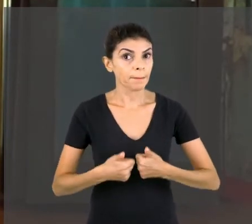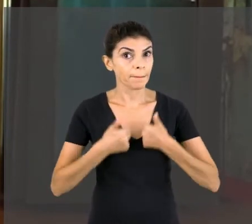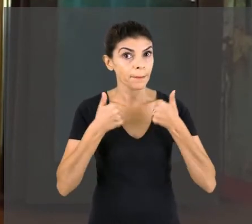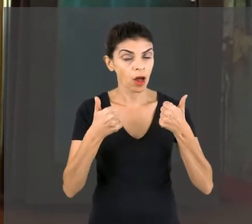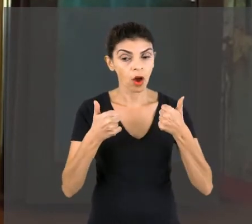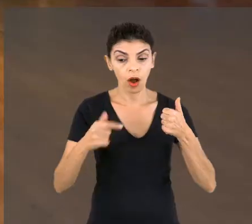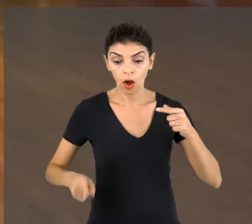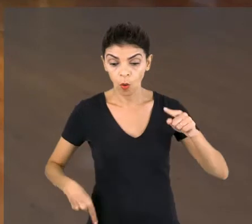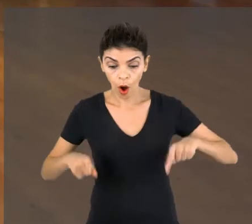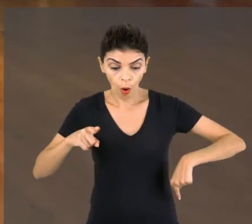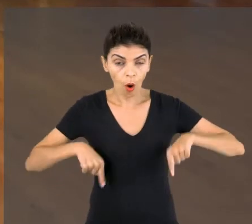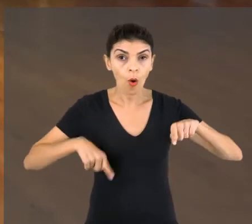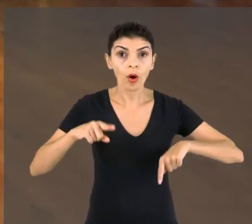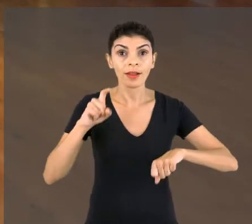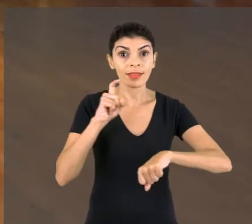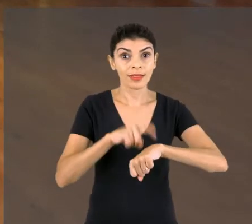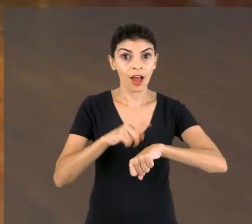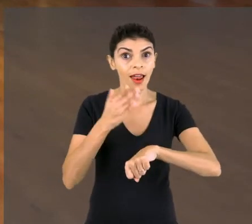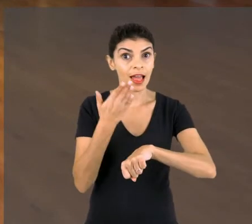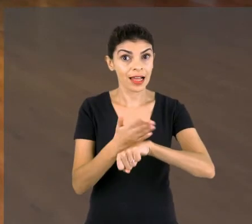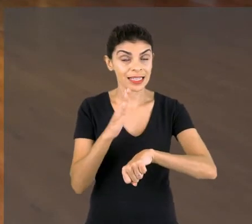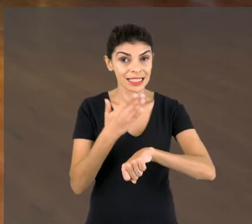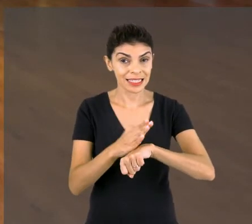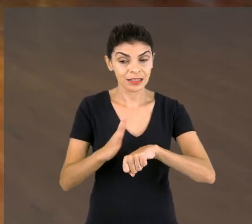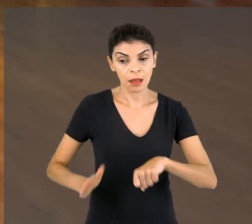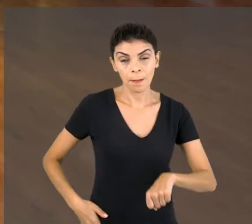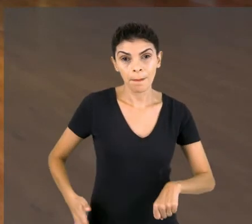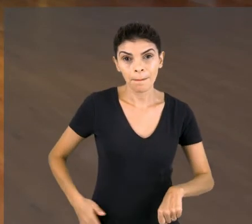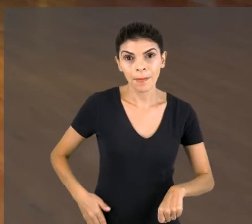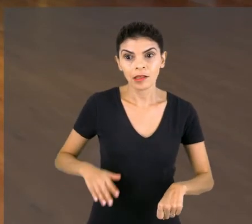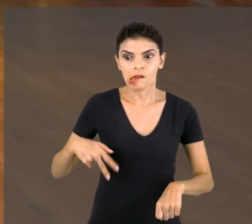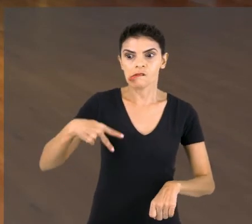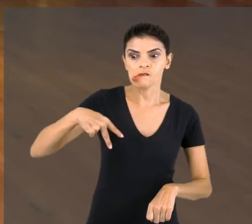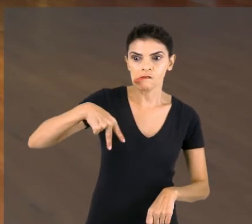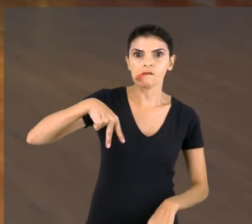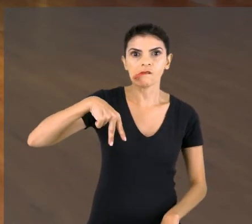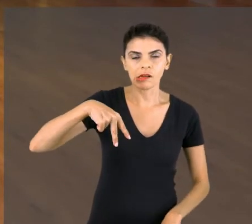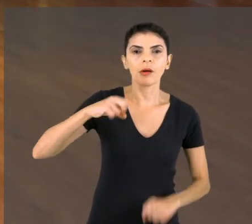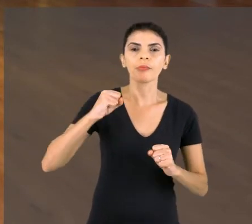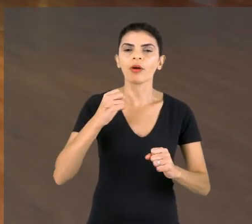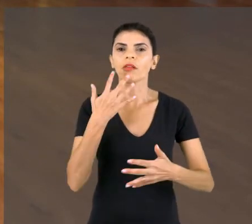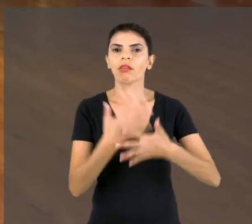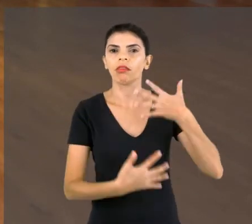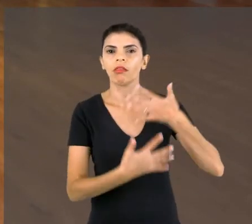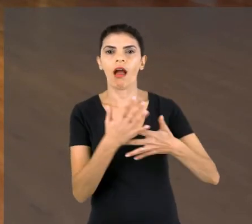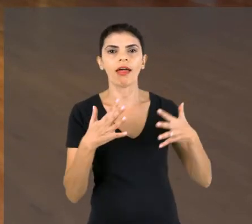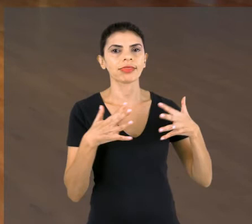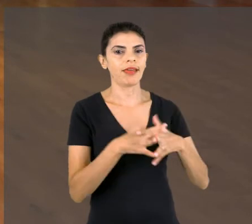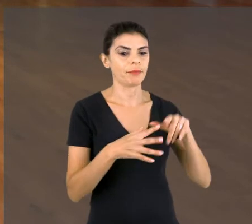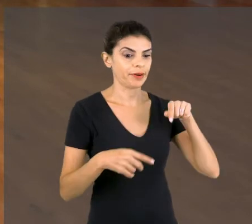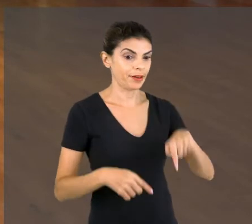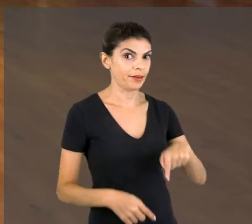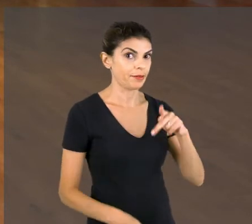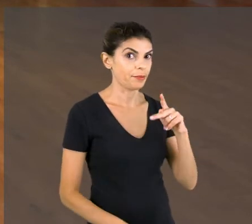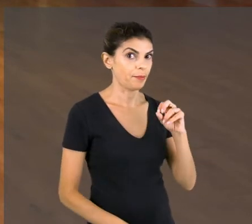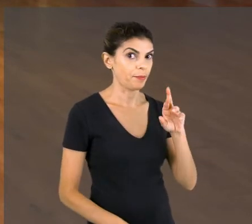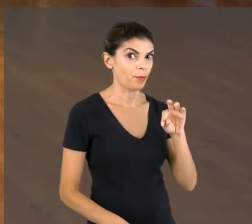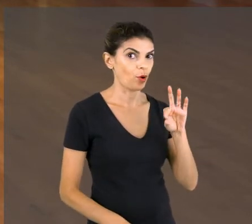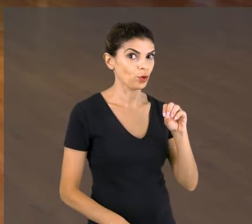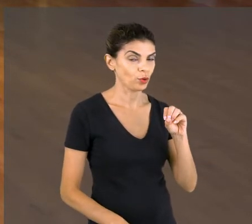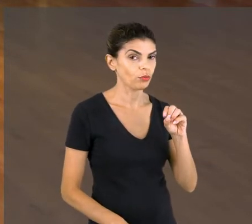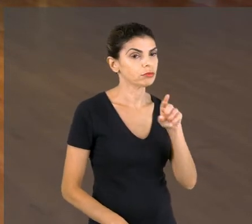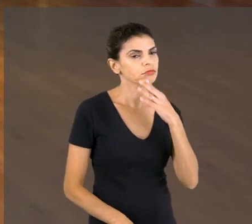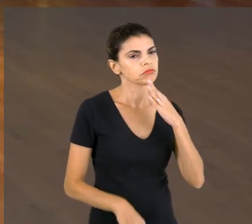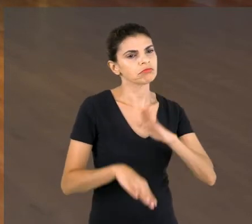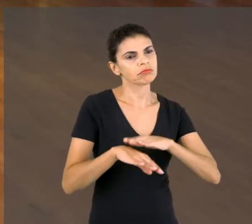vocês, definam, porque na hora do exercício, se a sua outra perna estiver balançando, isso pode atrapalhar o portô. Óbvio, a não ser que isso